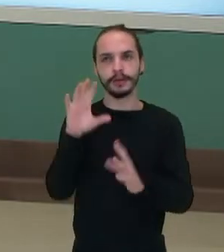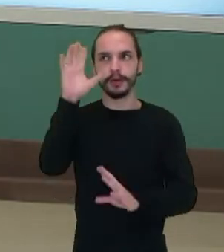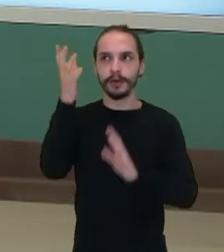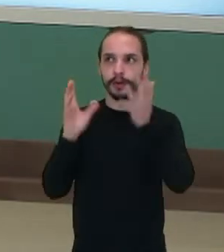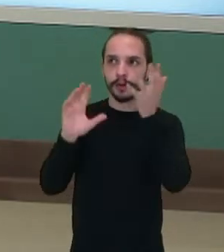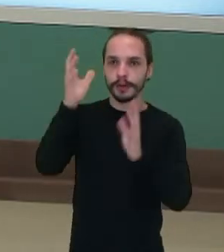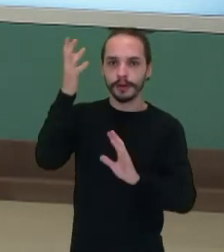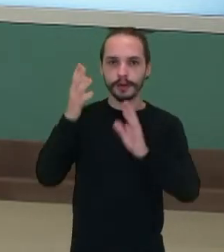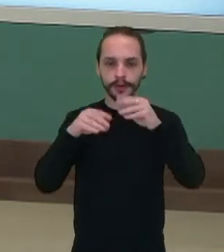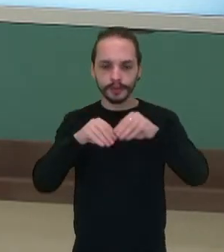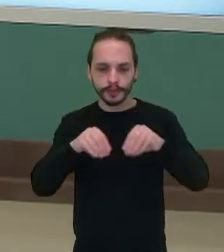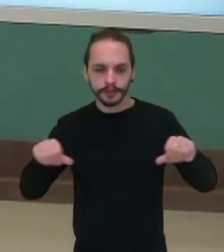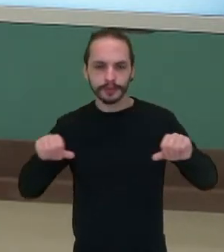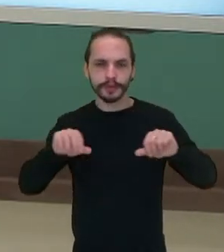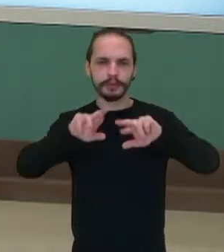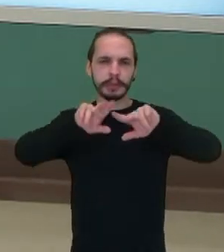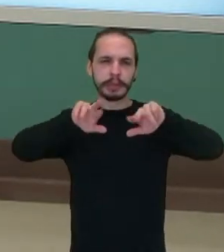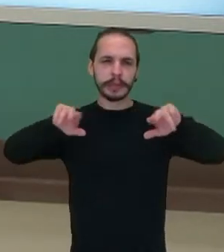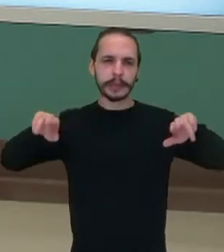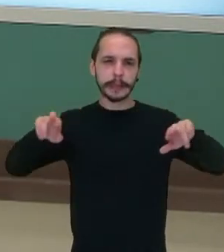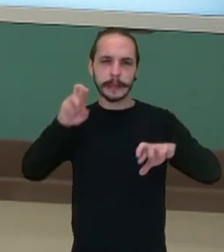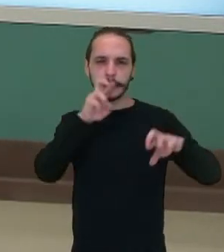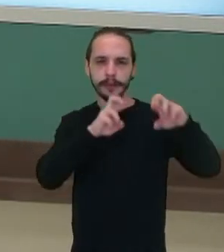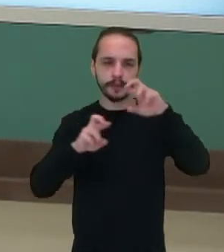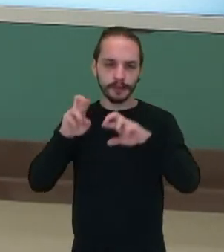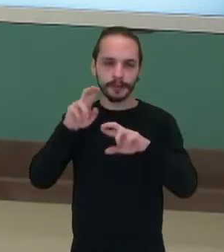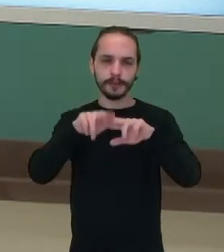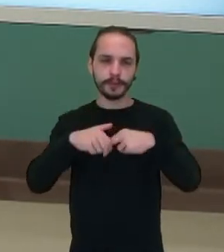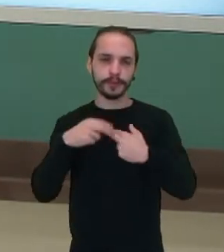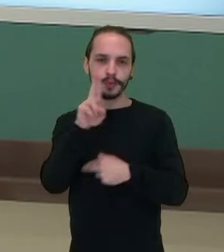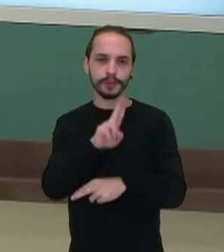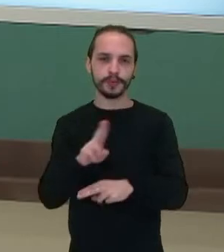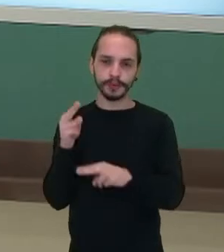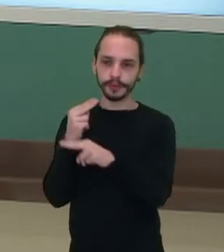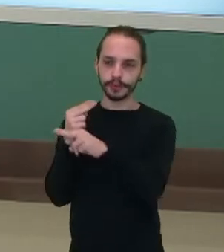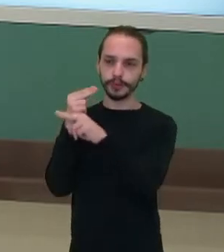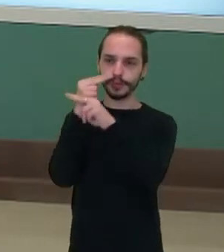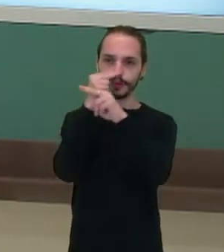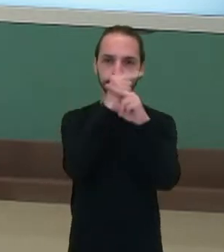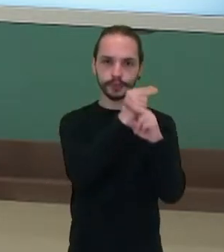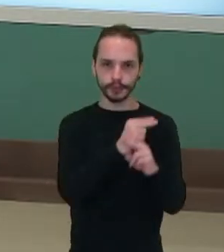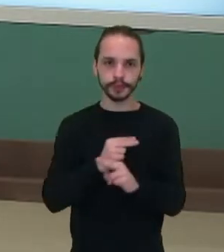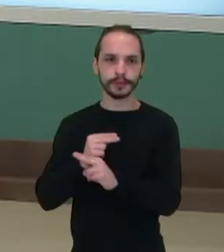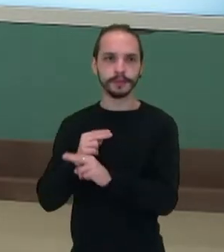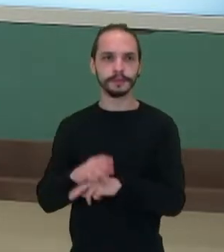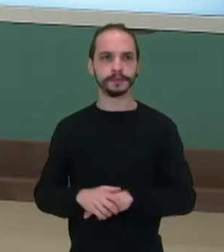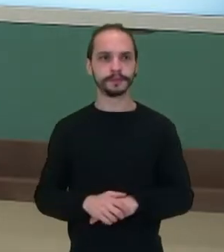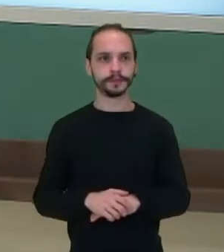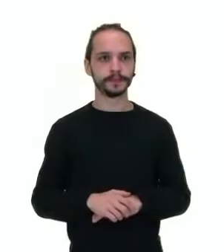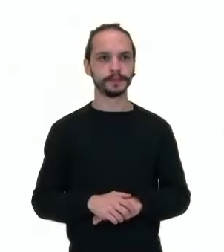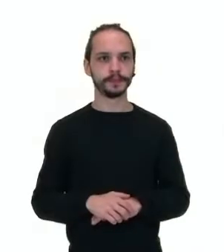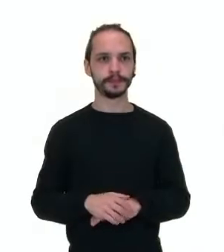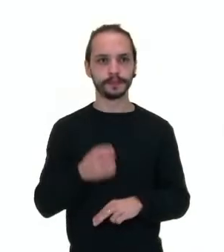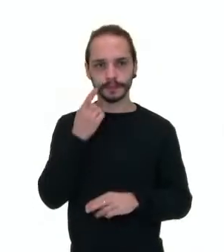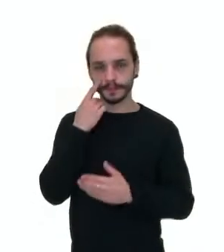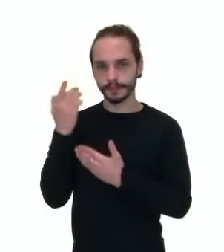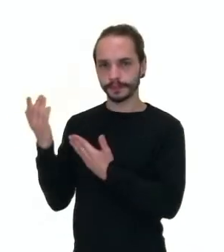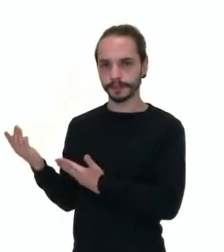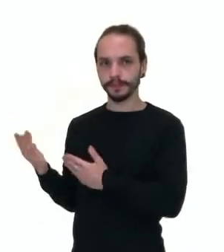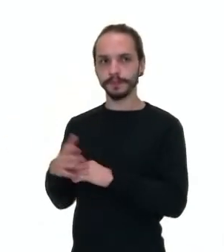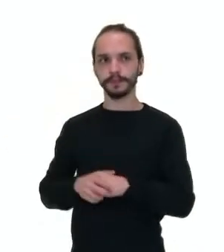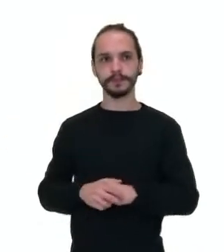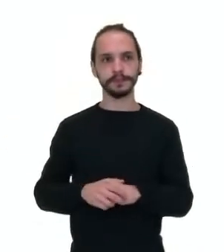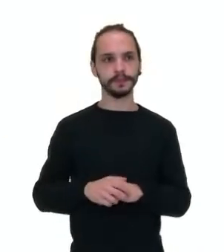de solo e outras coisitas mais que é utilizado com satélites. Bem, acompanhe aqui, né? Por trás